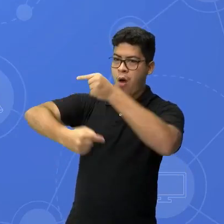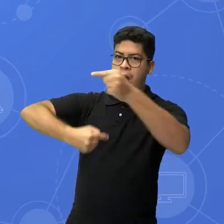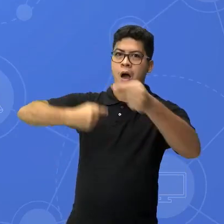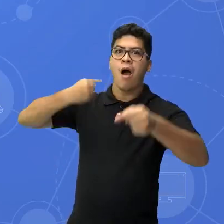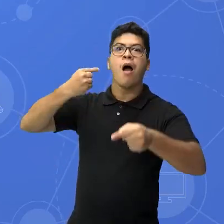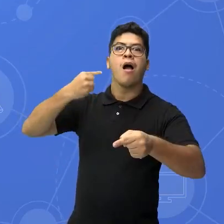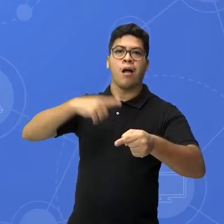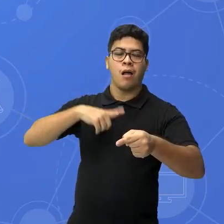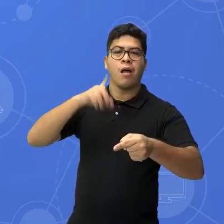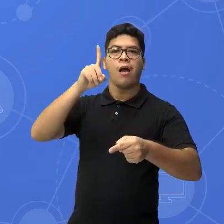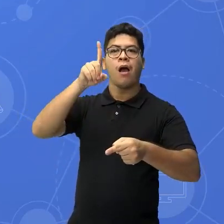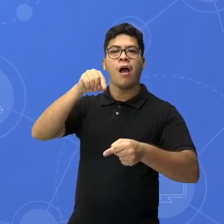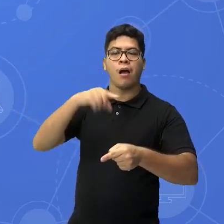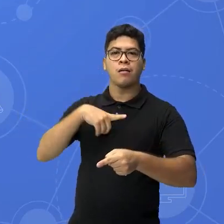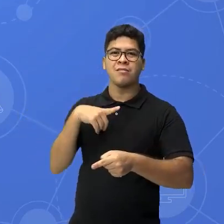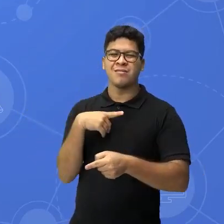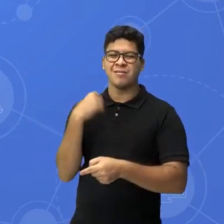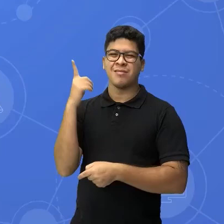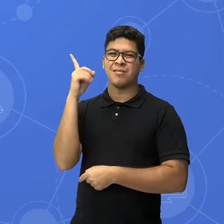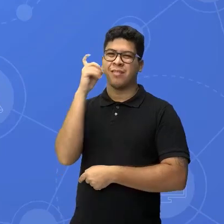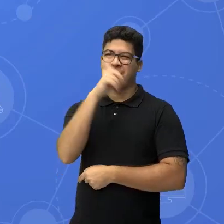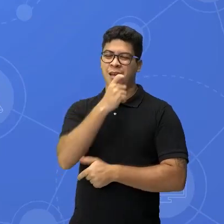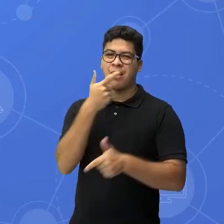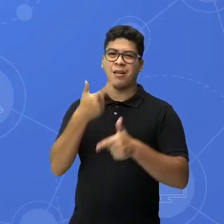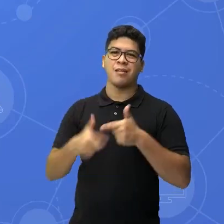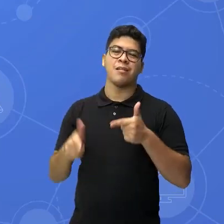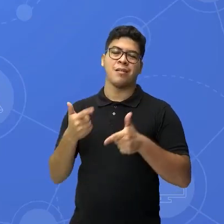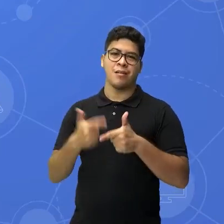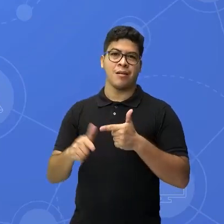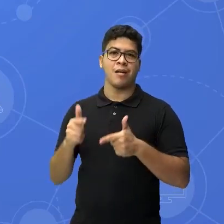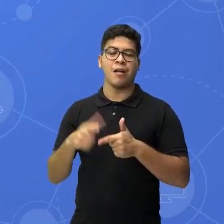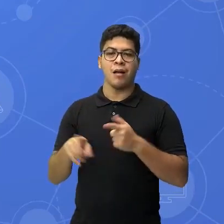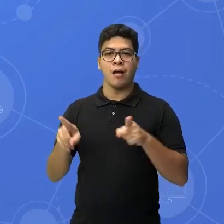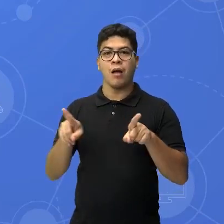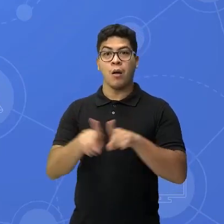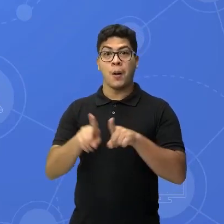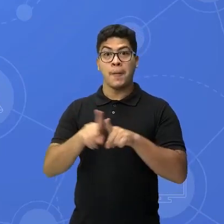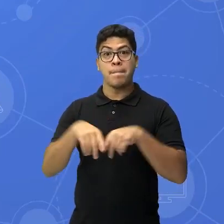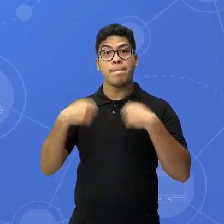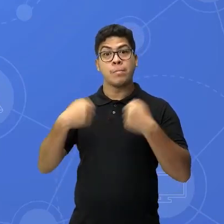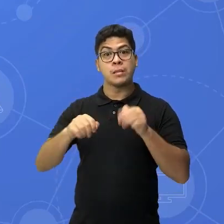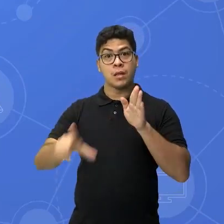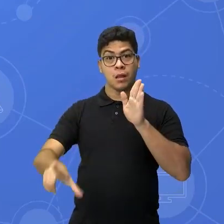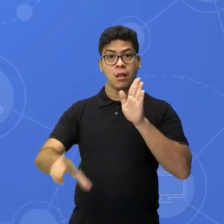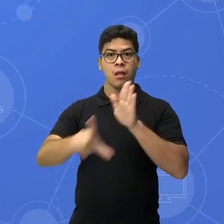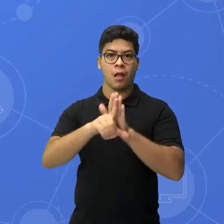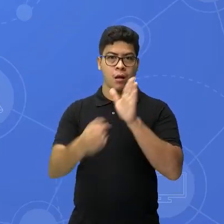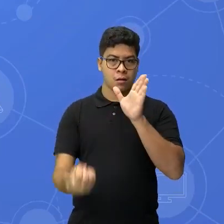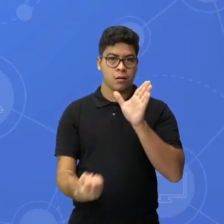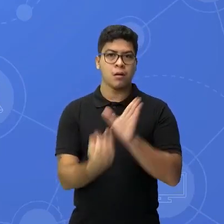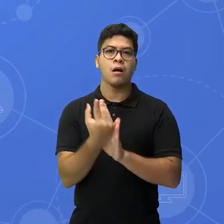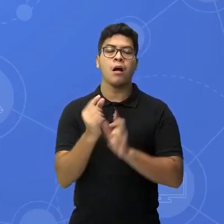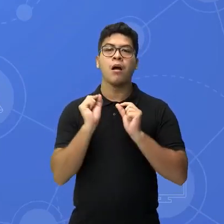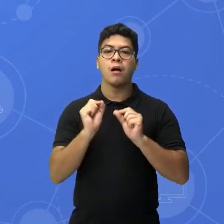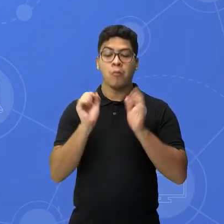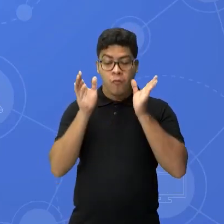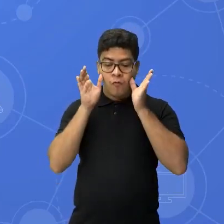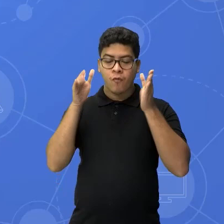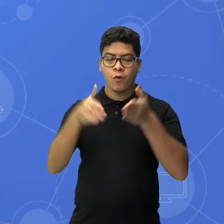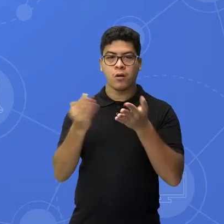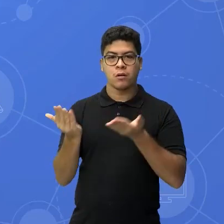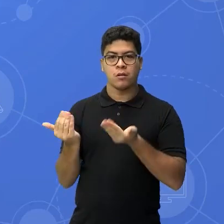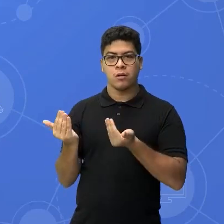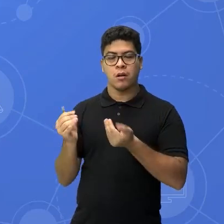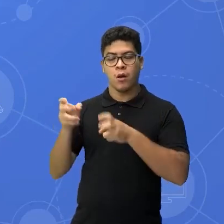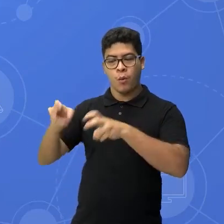juventude sofre esses problemas. Daí a importância de se criar políticas públicas para essa juventude